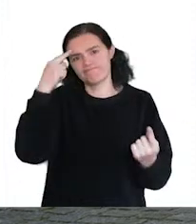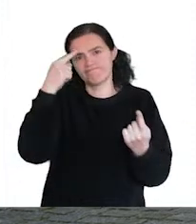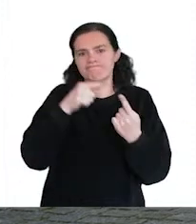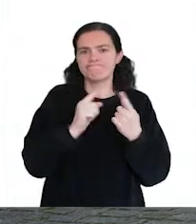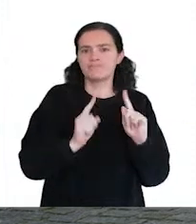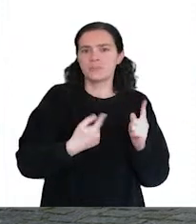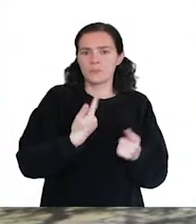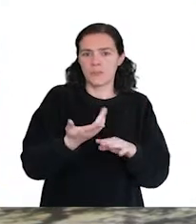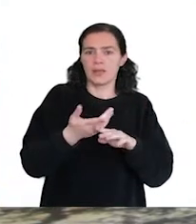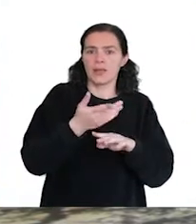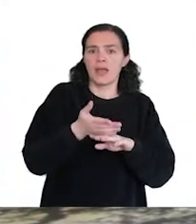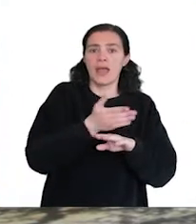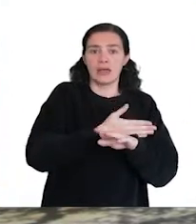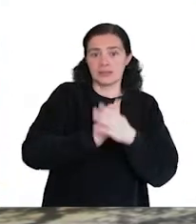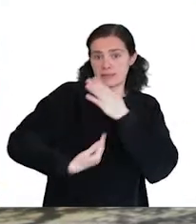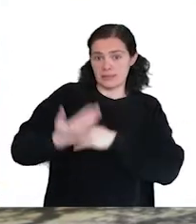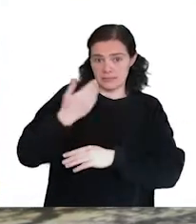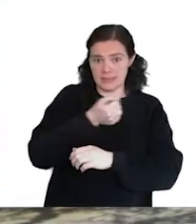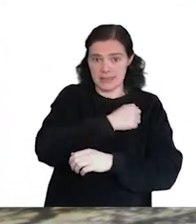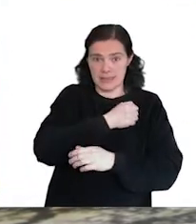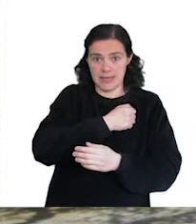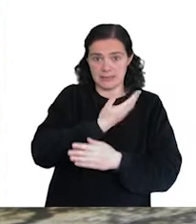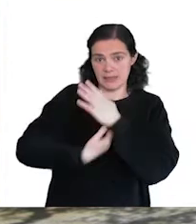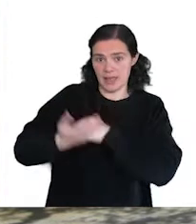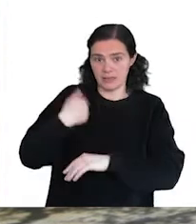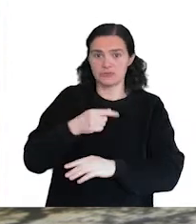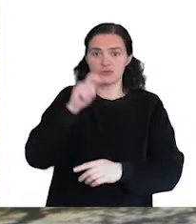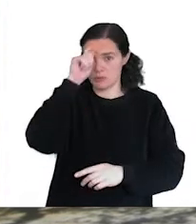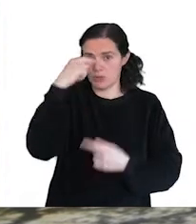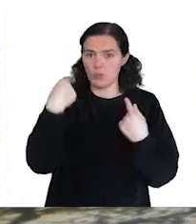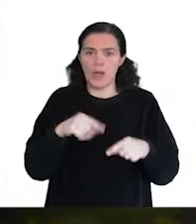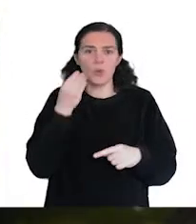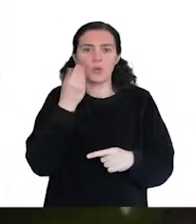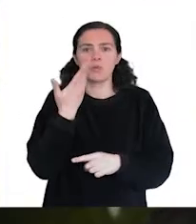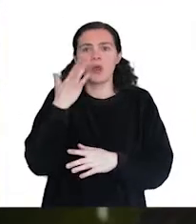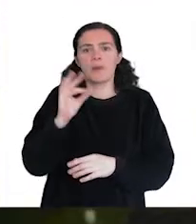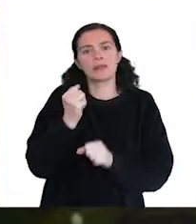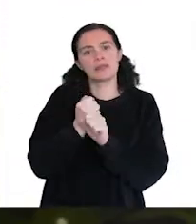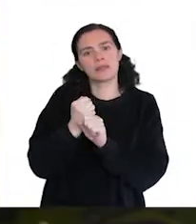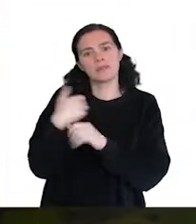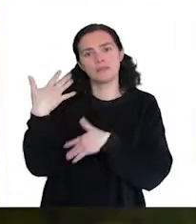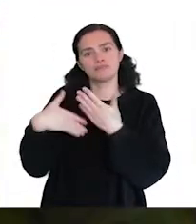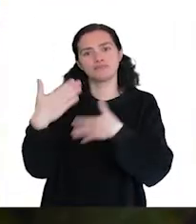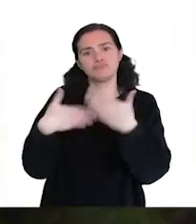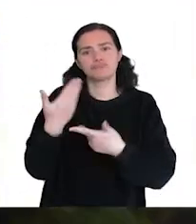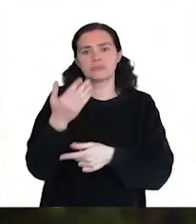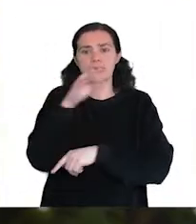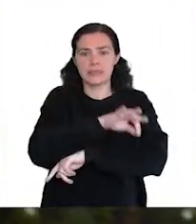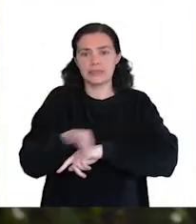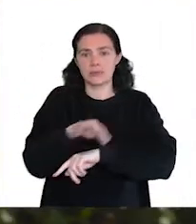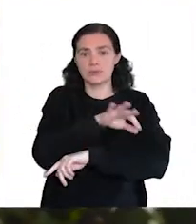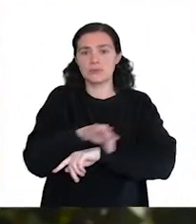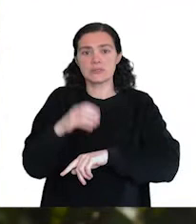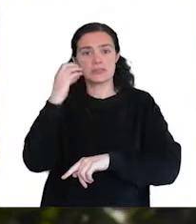no fundo, respeita a pré-existência, como é, aliás, comum e tradicional no percurso do arquiteto